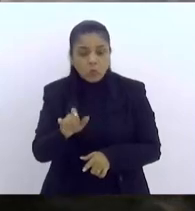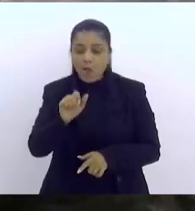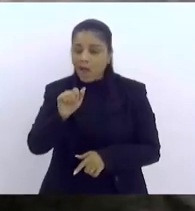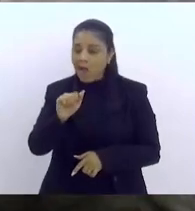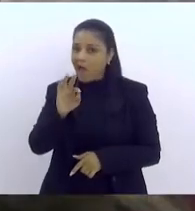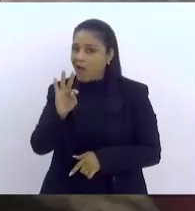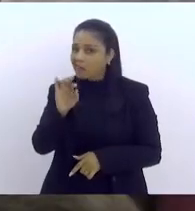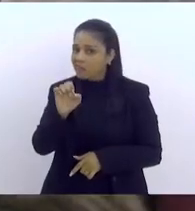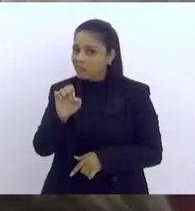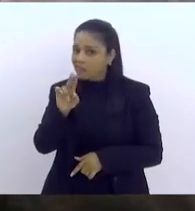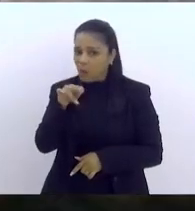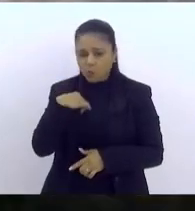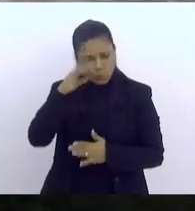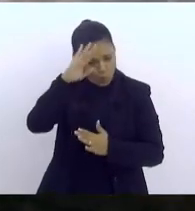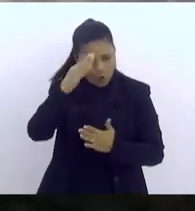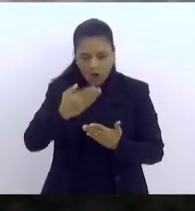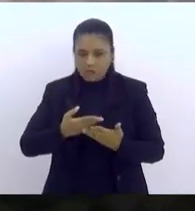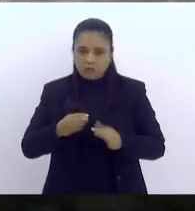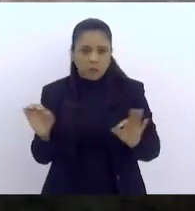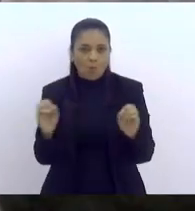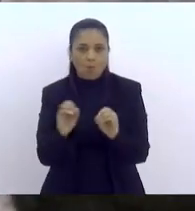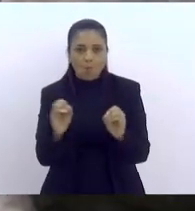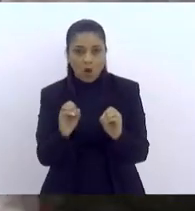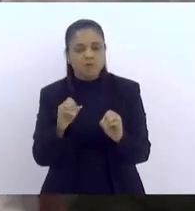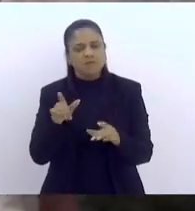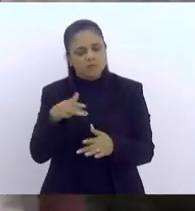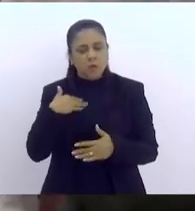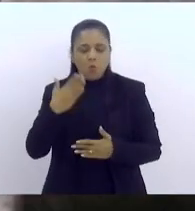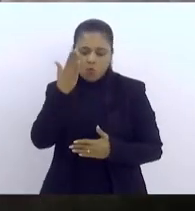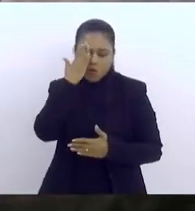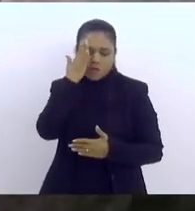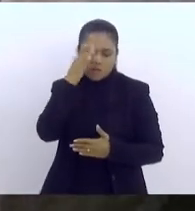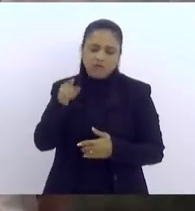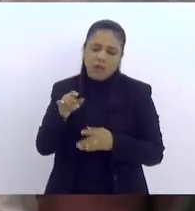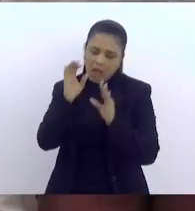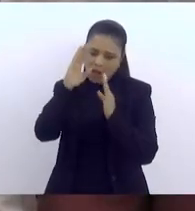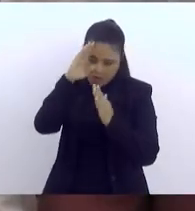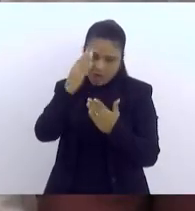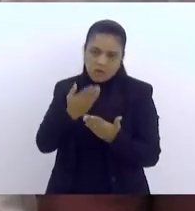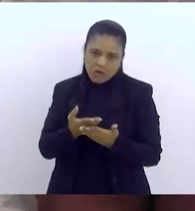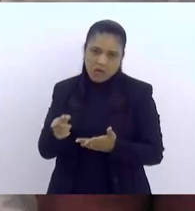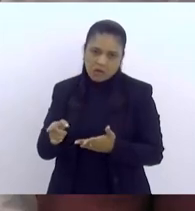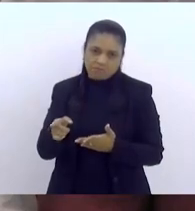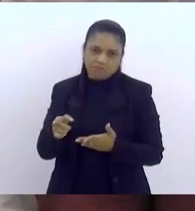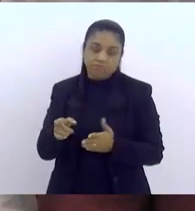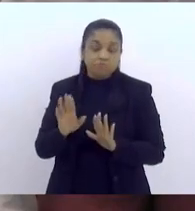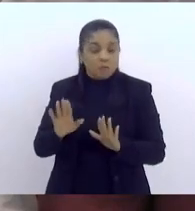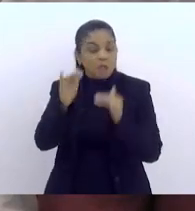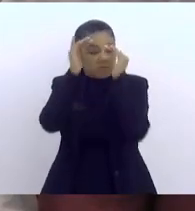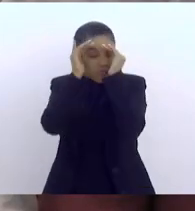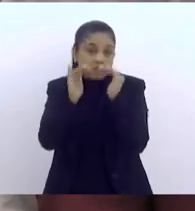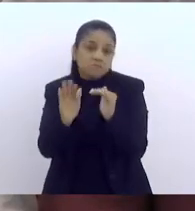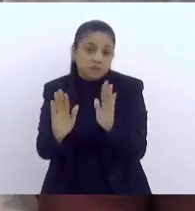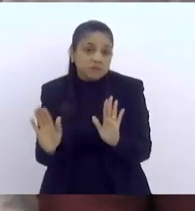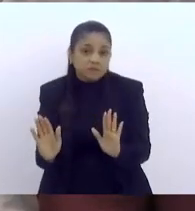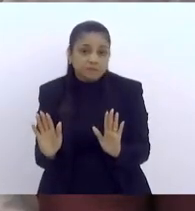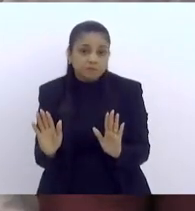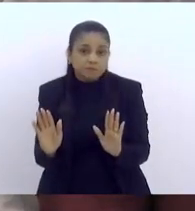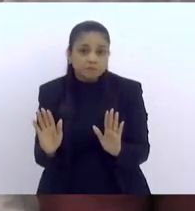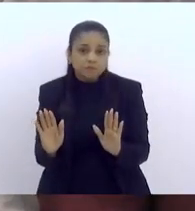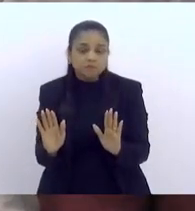em nada, que na minha concepção ela crê. Ela crê que não crê em nada. Então também deve ser respeitado. Inclusive